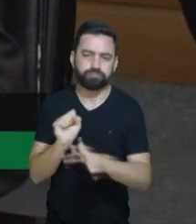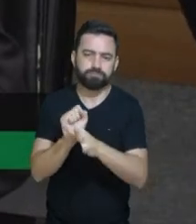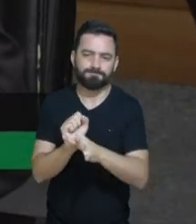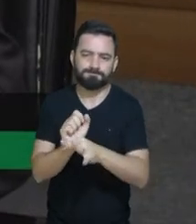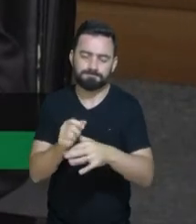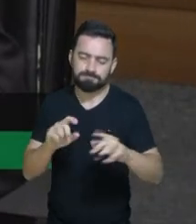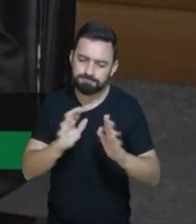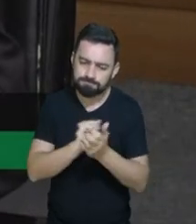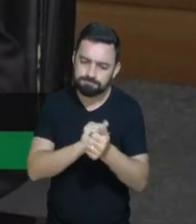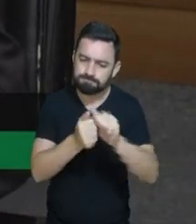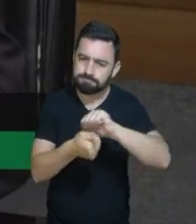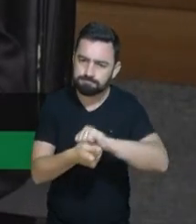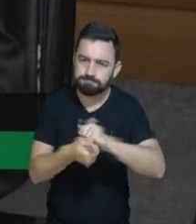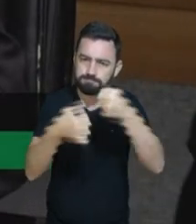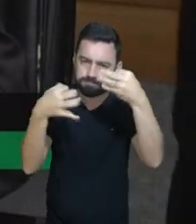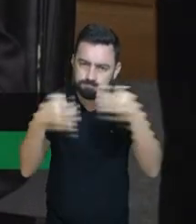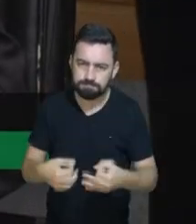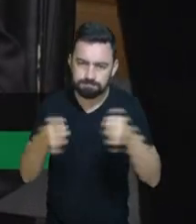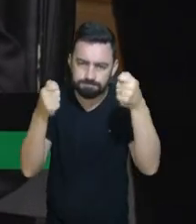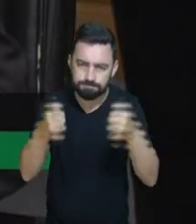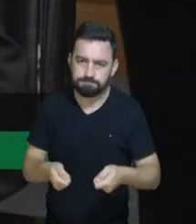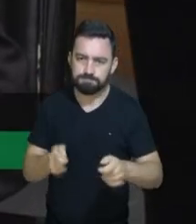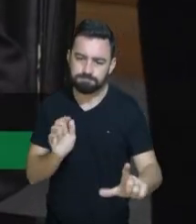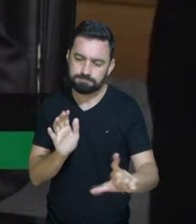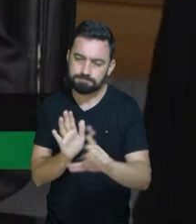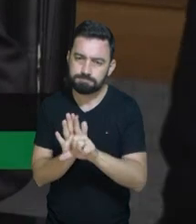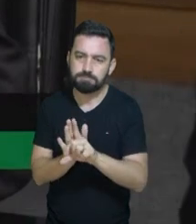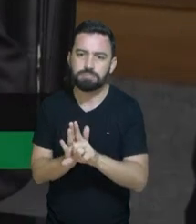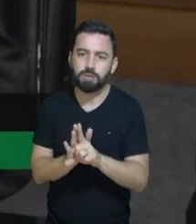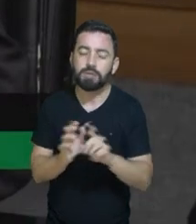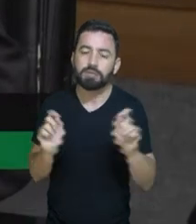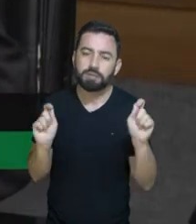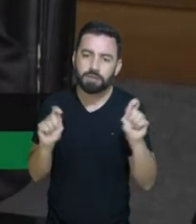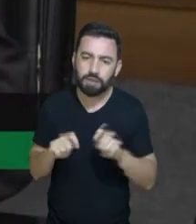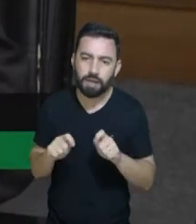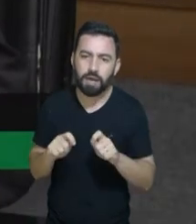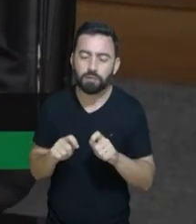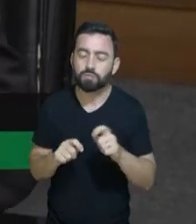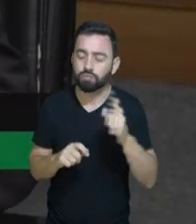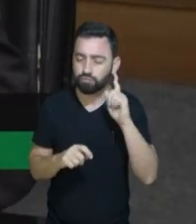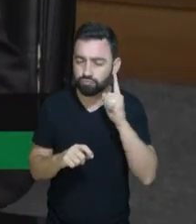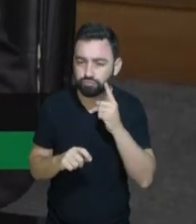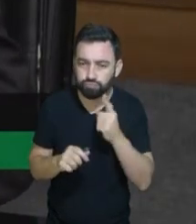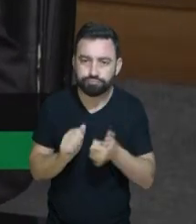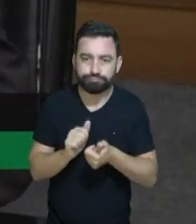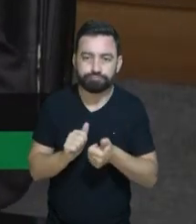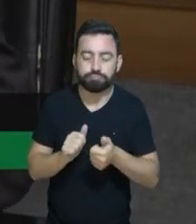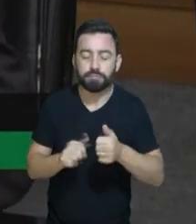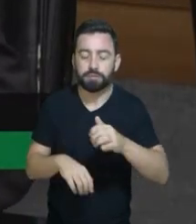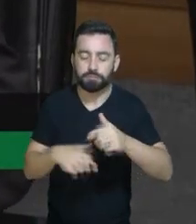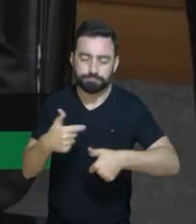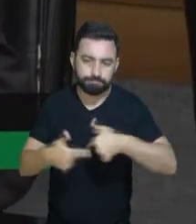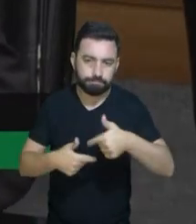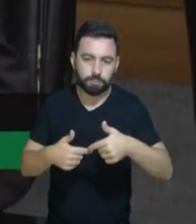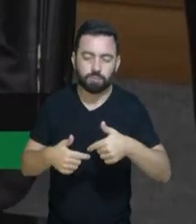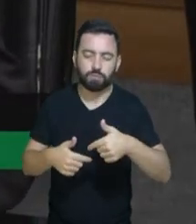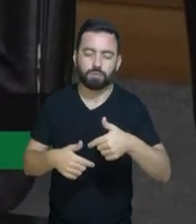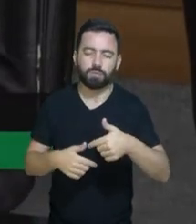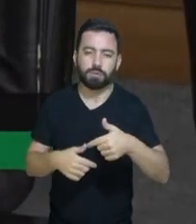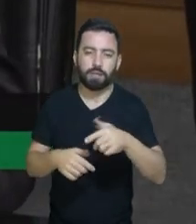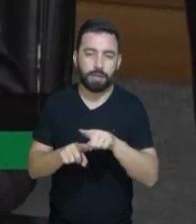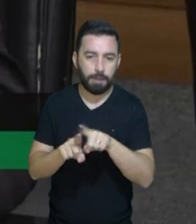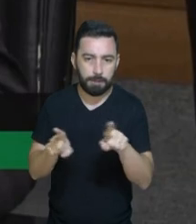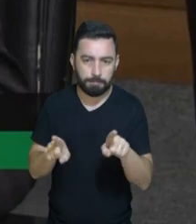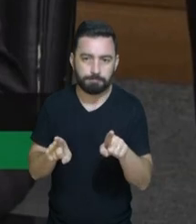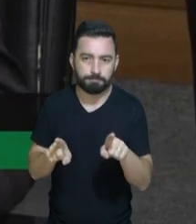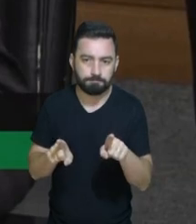e consolidação de um Regimento legal que Contemple também o surdoatletas antes Todo o exposto Voto no